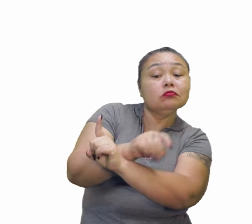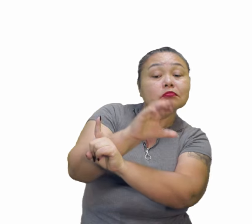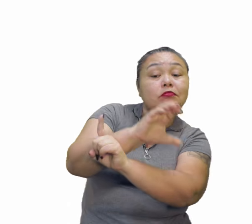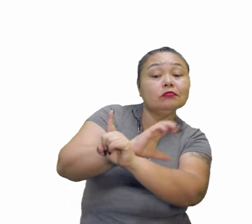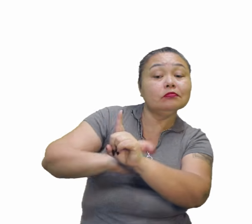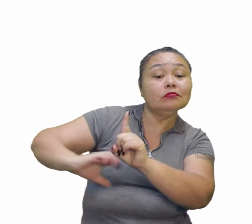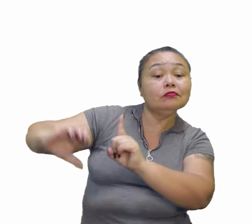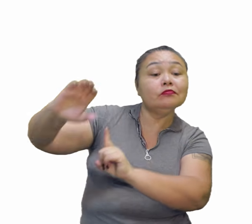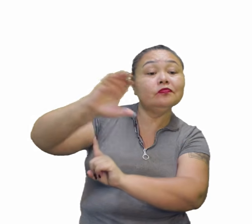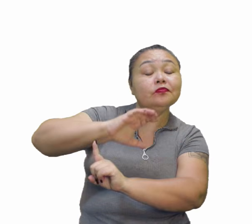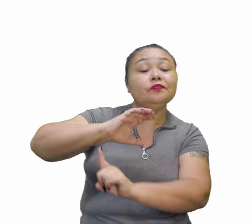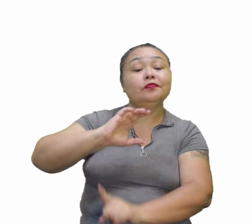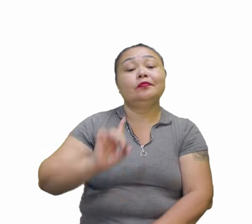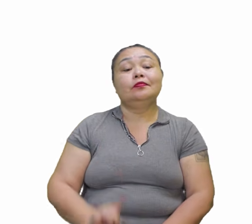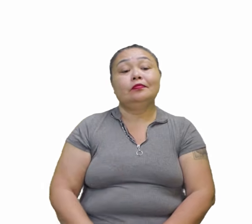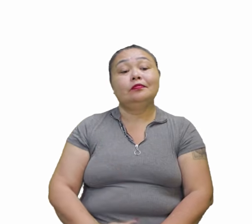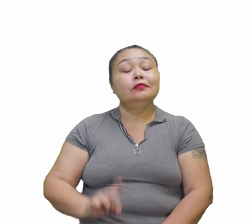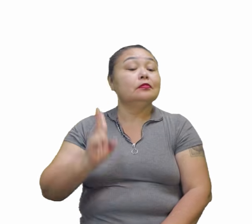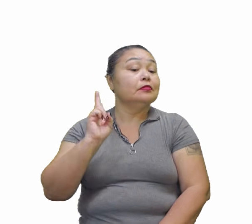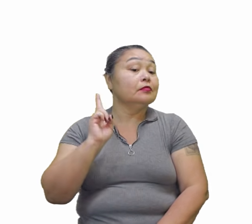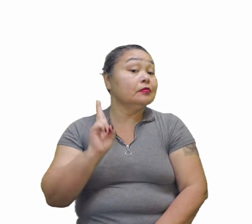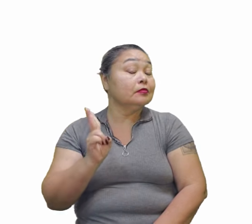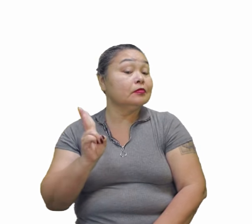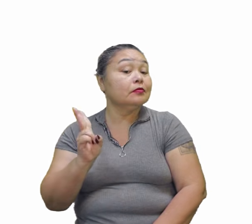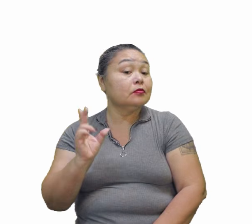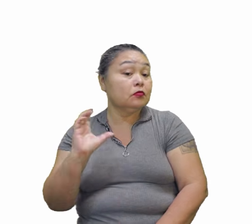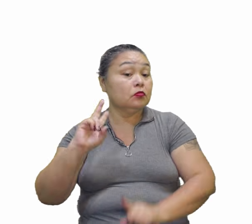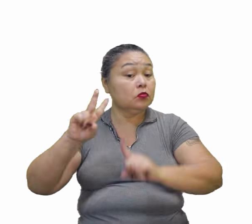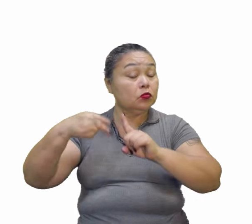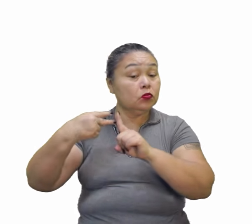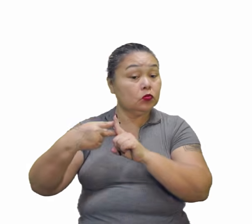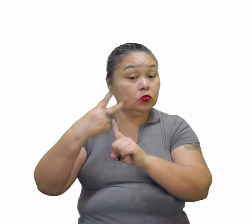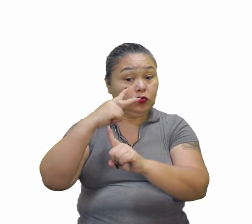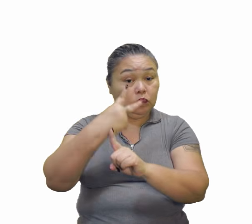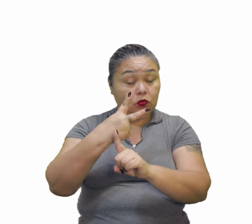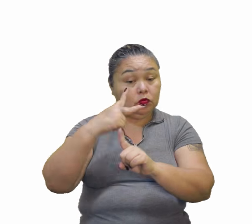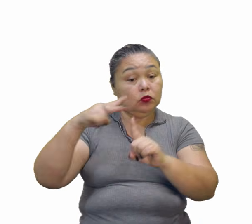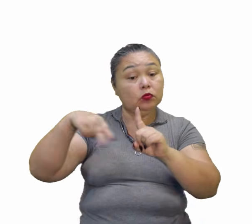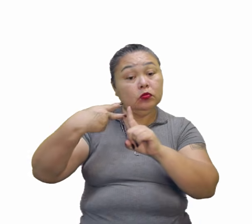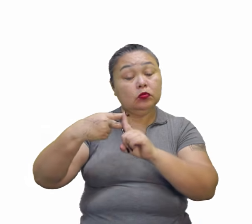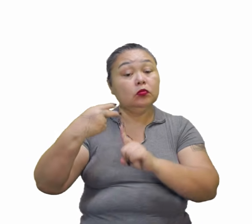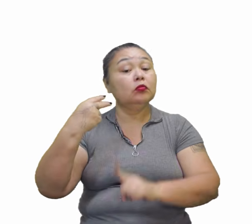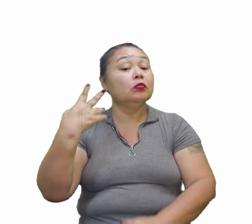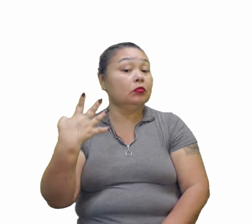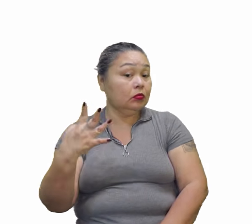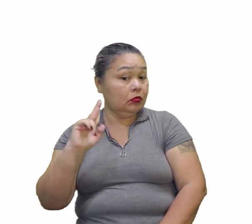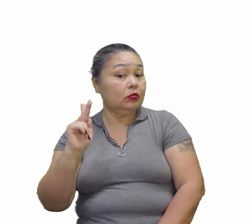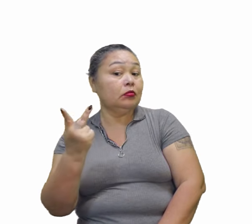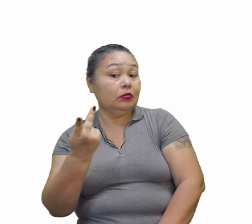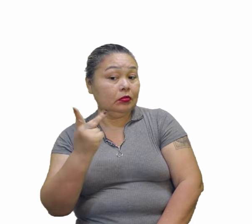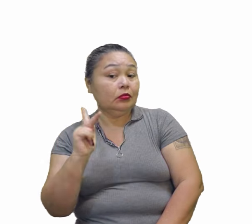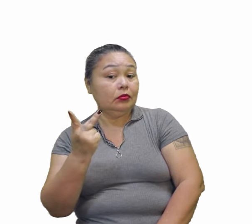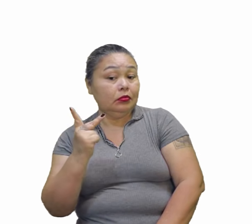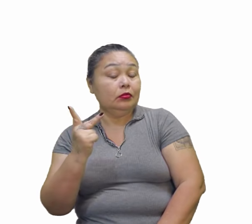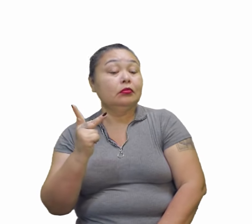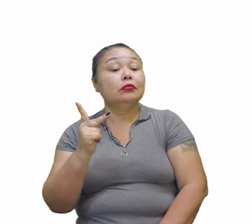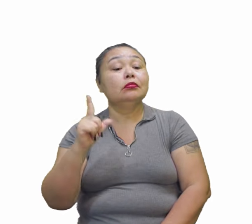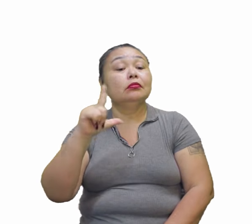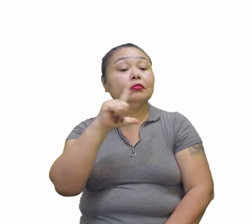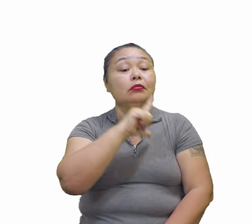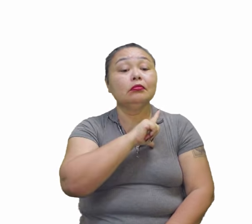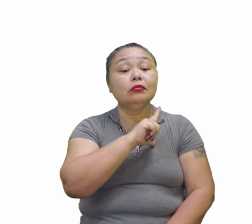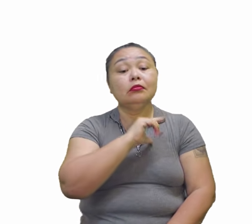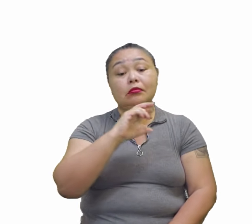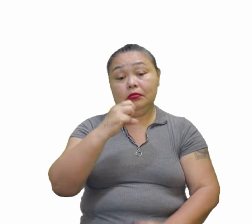ao carbono. Então, isso quer dizer que se ele tem 2 carbonos, ele vai ter 4 hidrogênio. Se